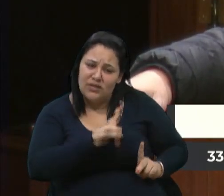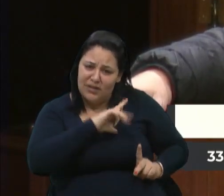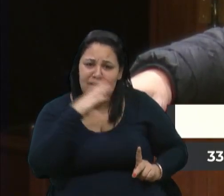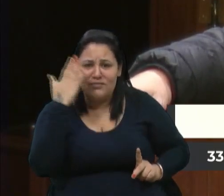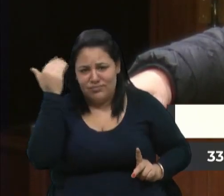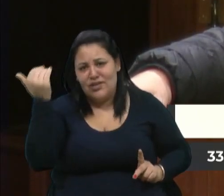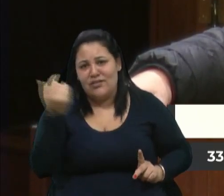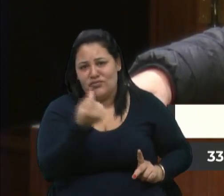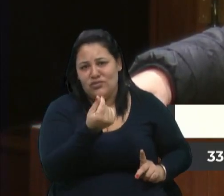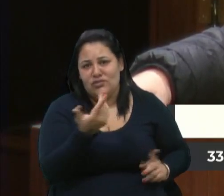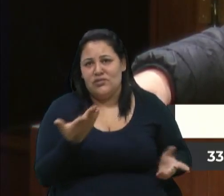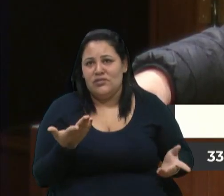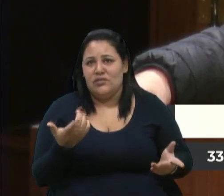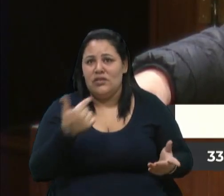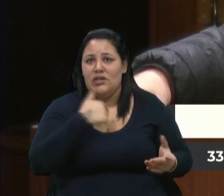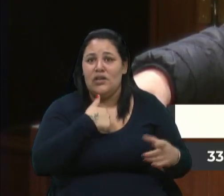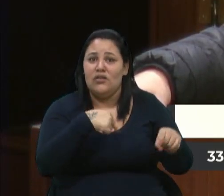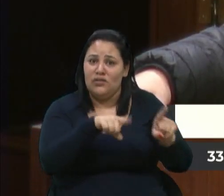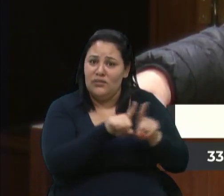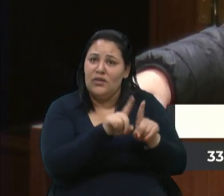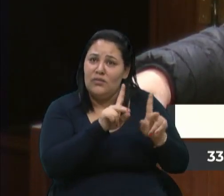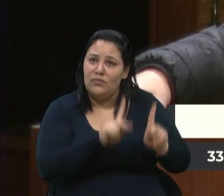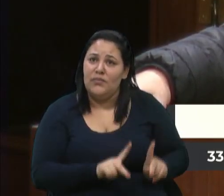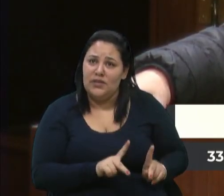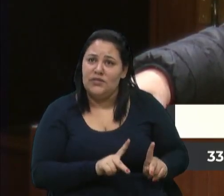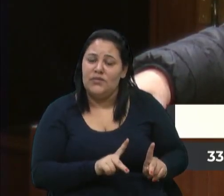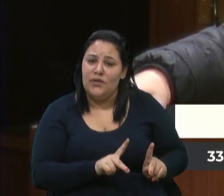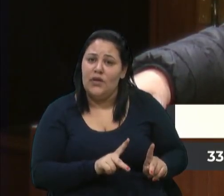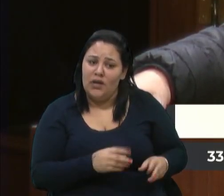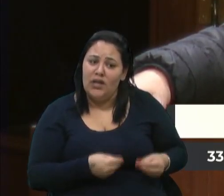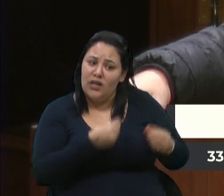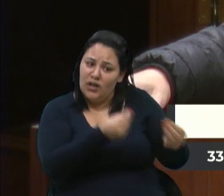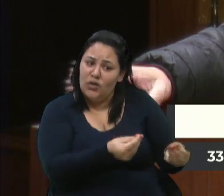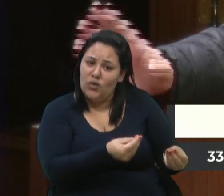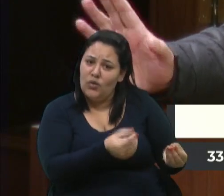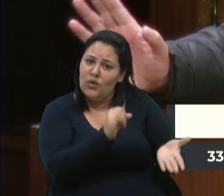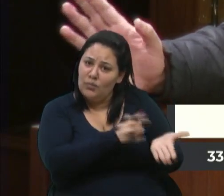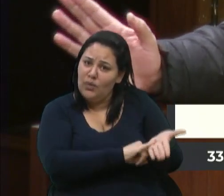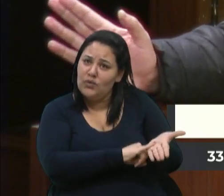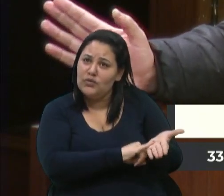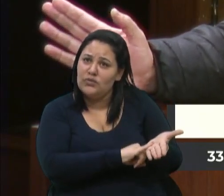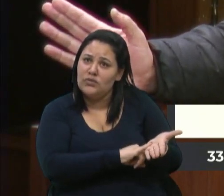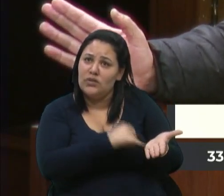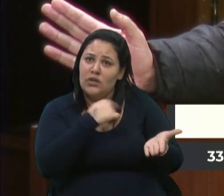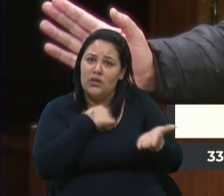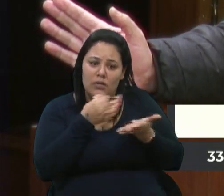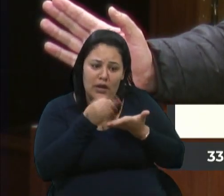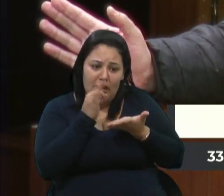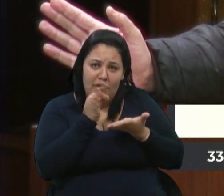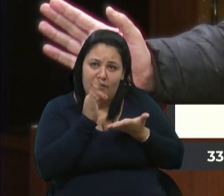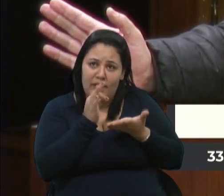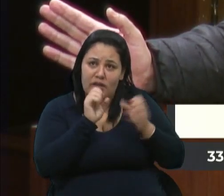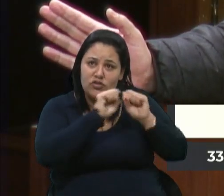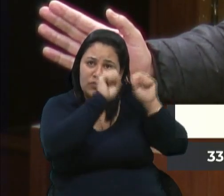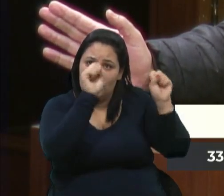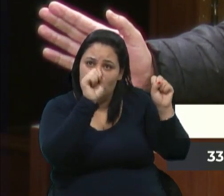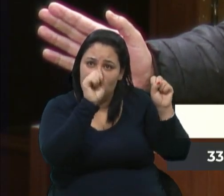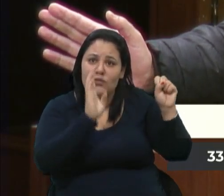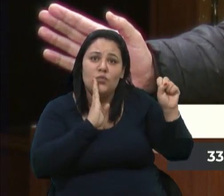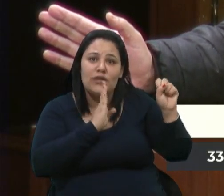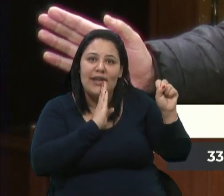bem-sucedidas. Eu também sou uma pessoa que gera renda. Eu tomo café todas as manhãs, num boteco ali em São